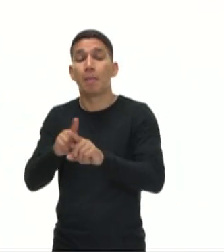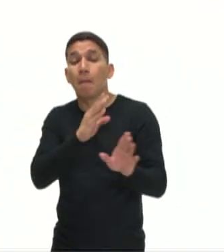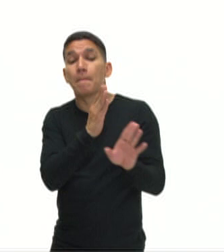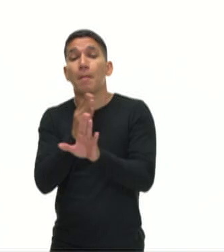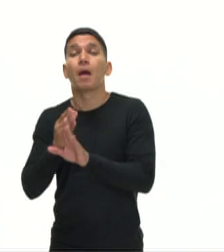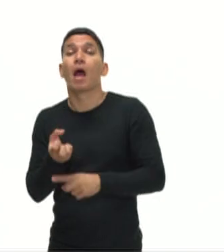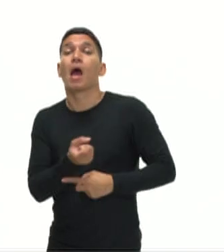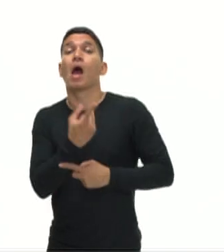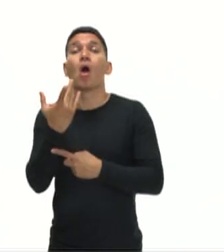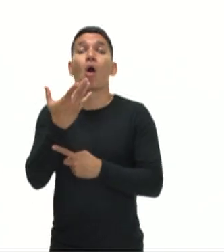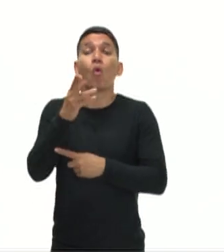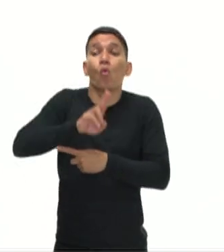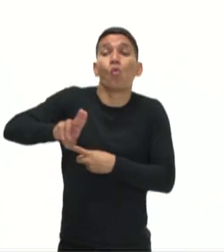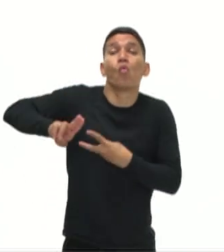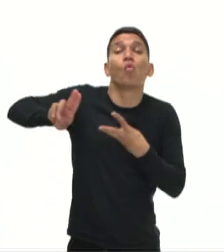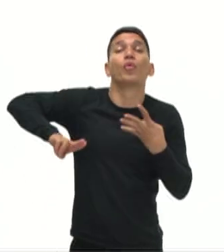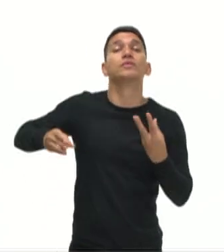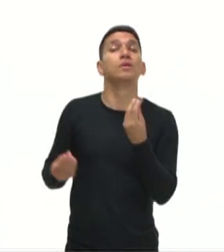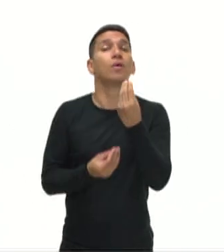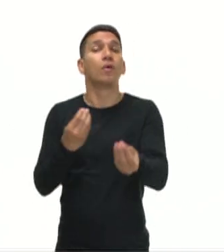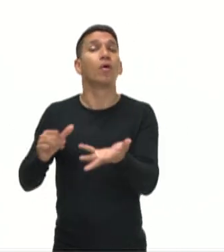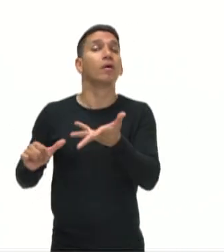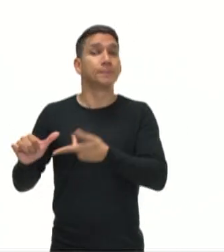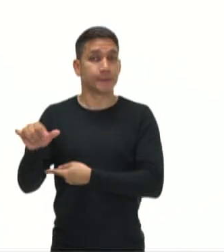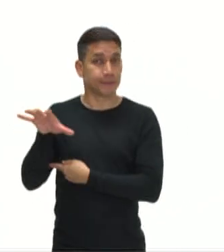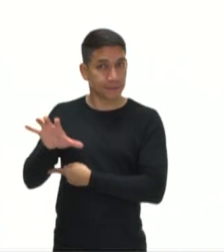identificar algumas aplicações desses compostos.